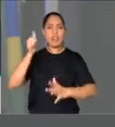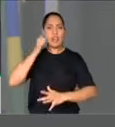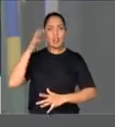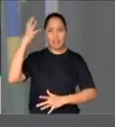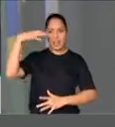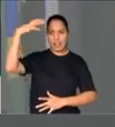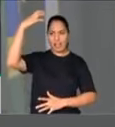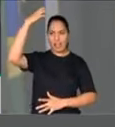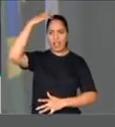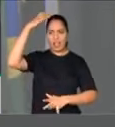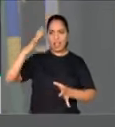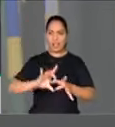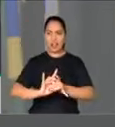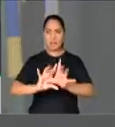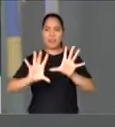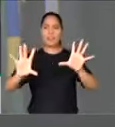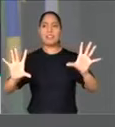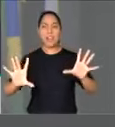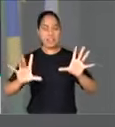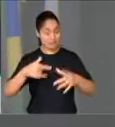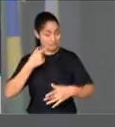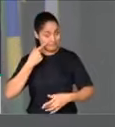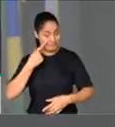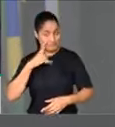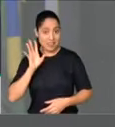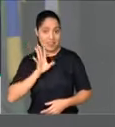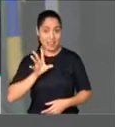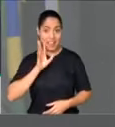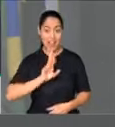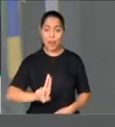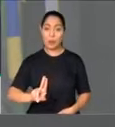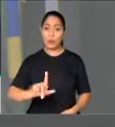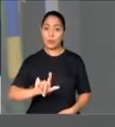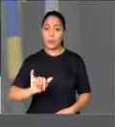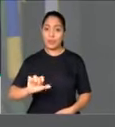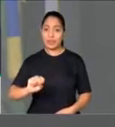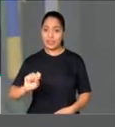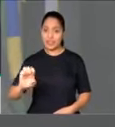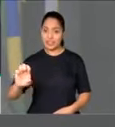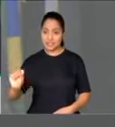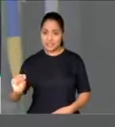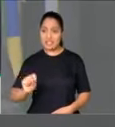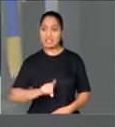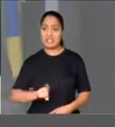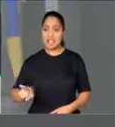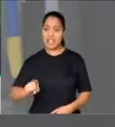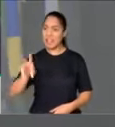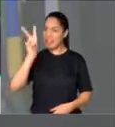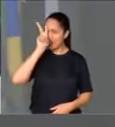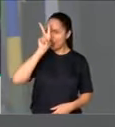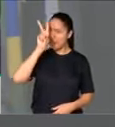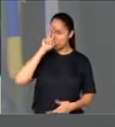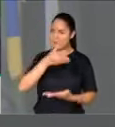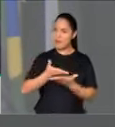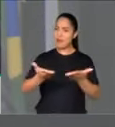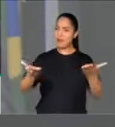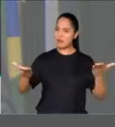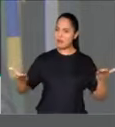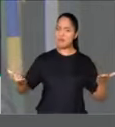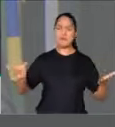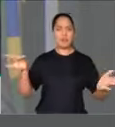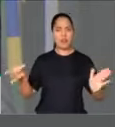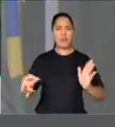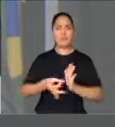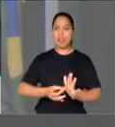das liberdades. Olha que bacana, Ulisses Guimarães, nos lembrando nesses tempos